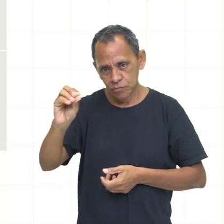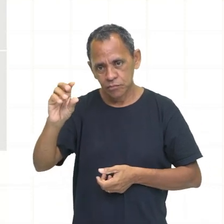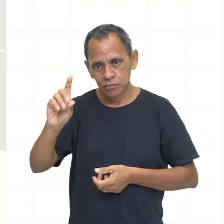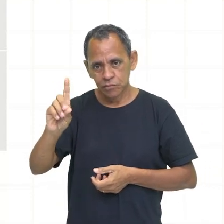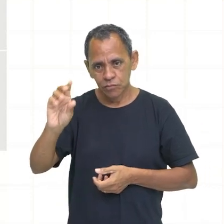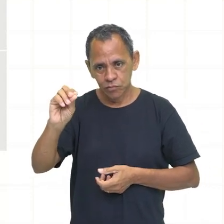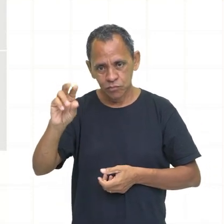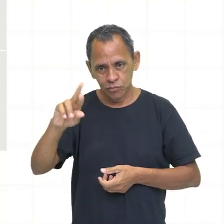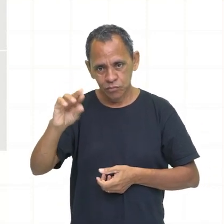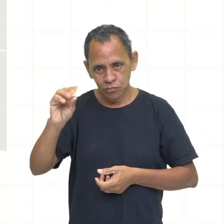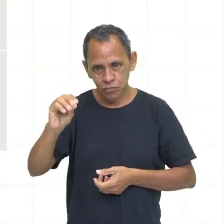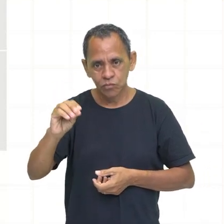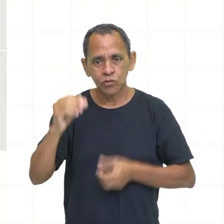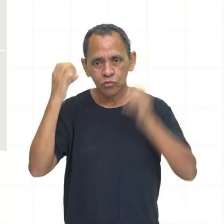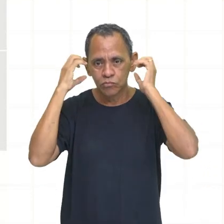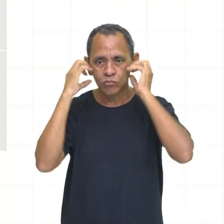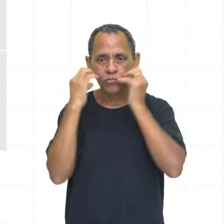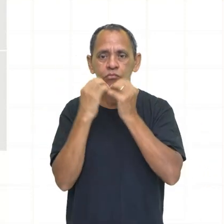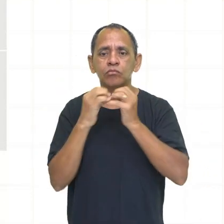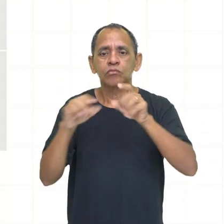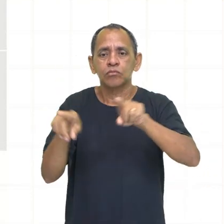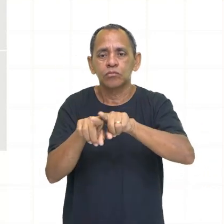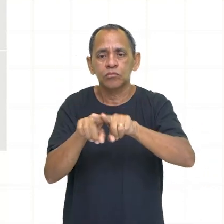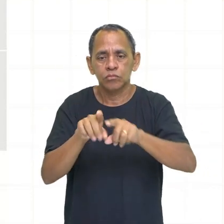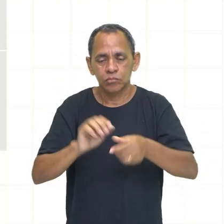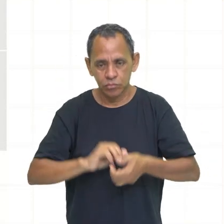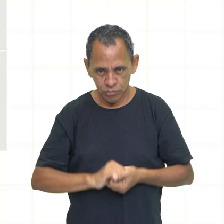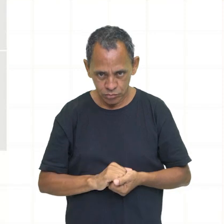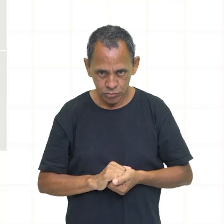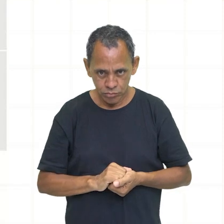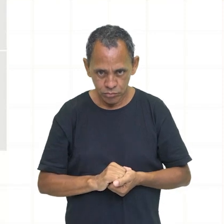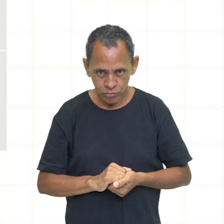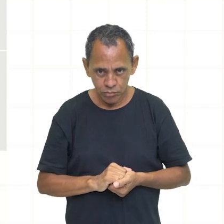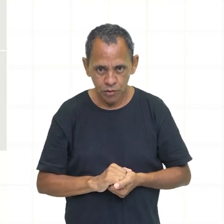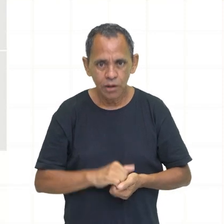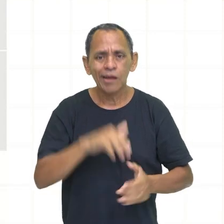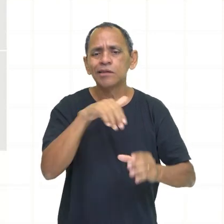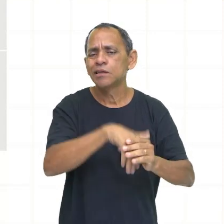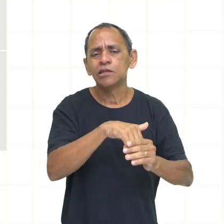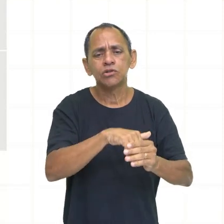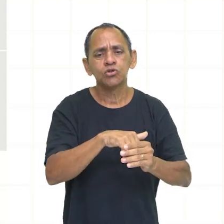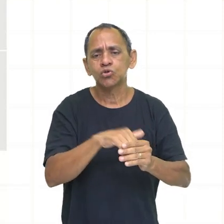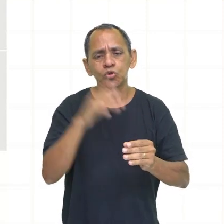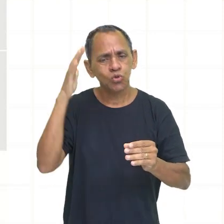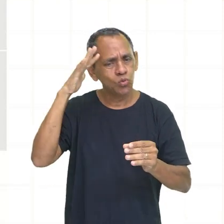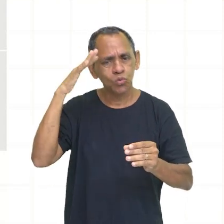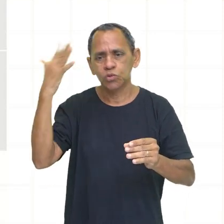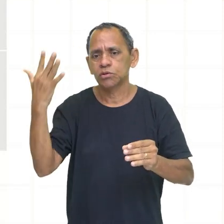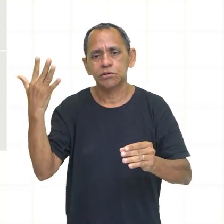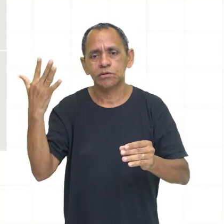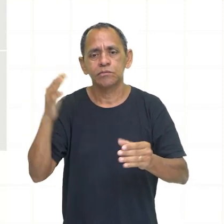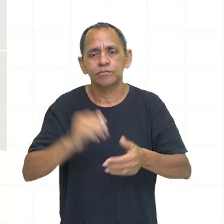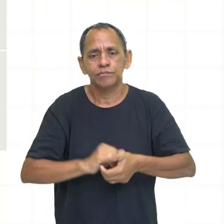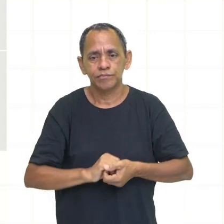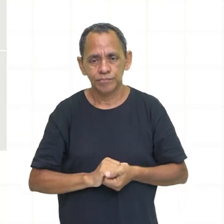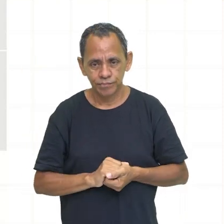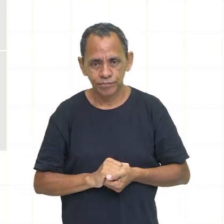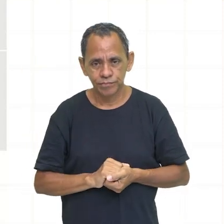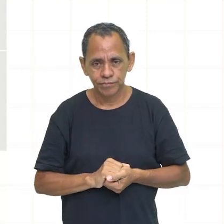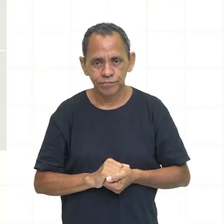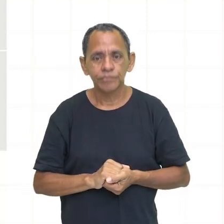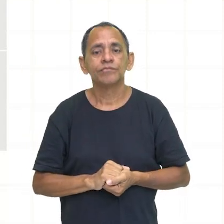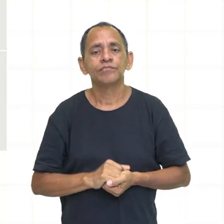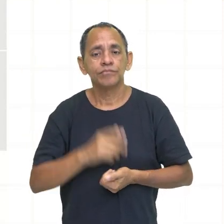regras da Constituição, deveria haver uma nova eleição. Só que essas eleições não aconteceram e